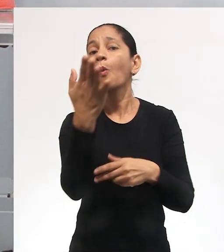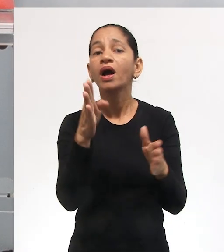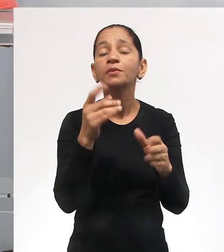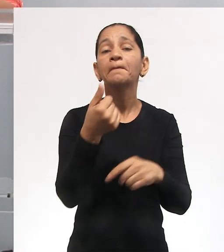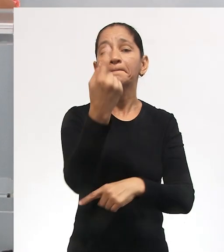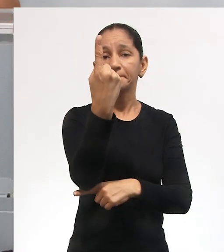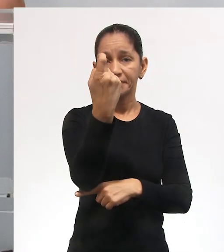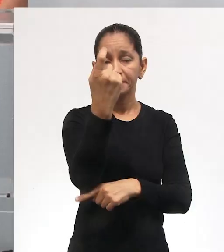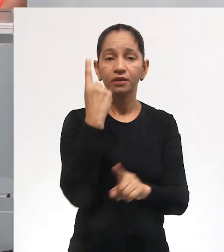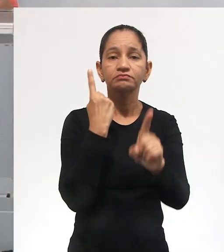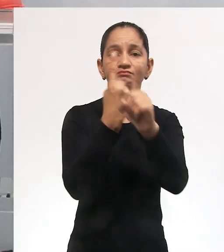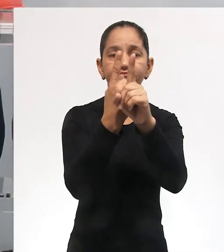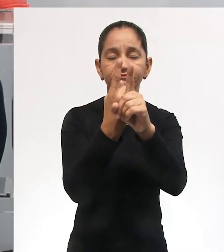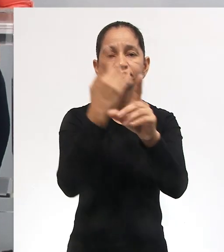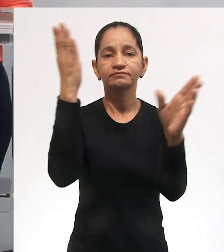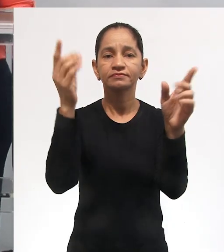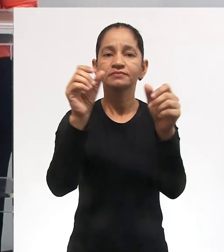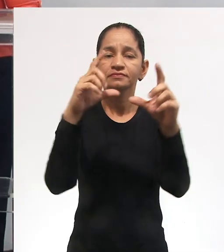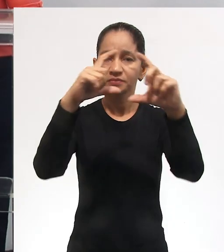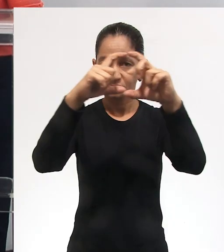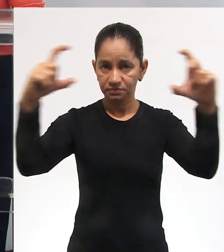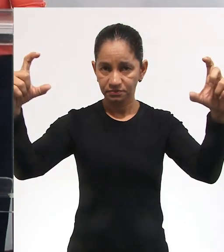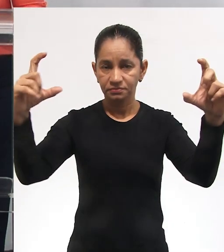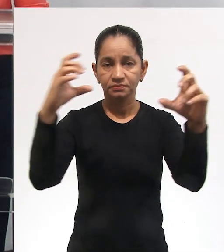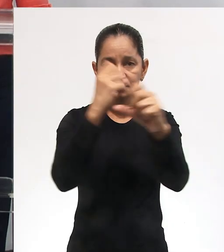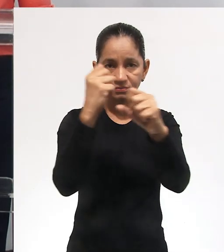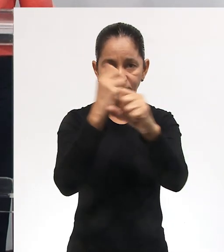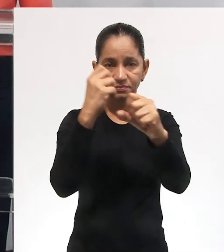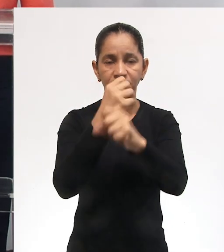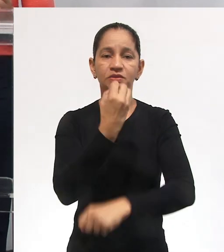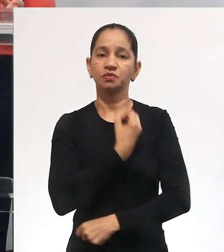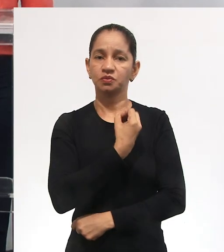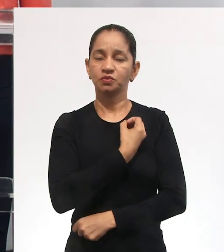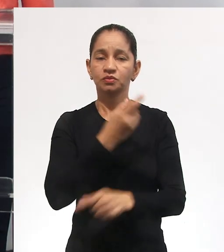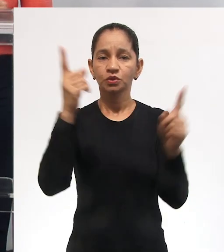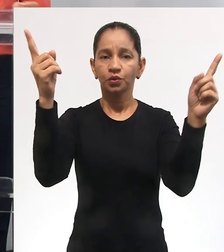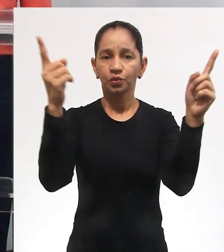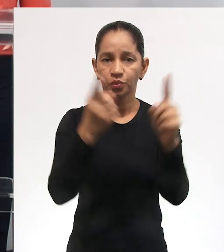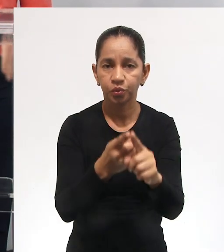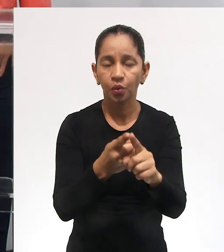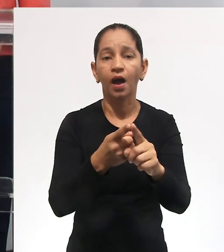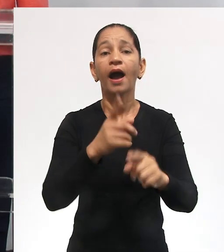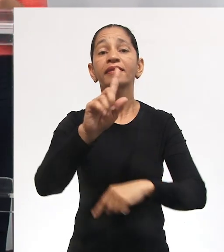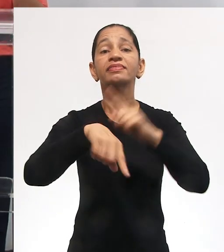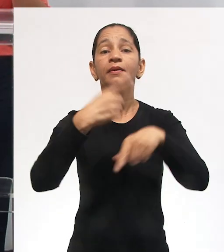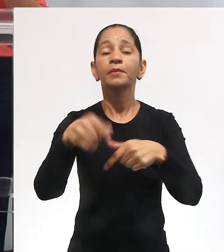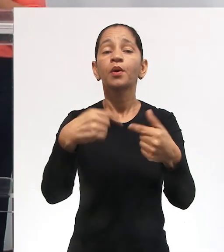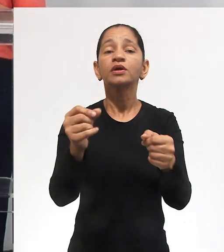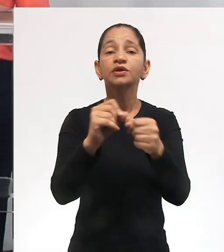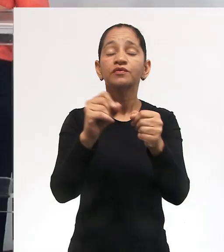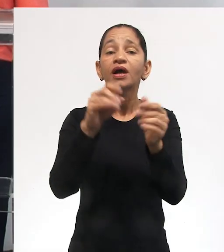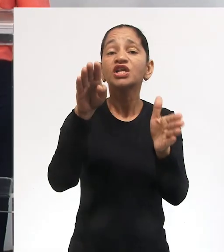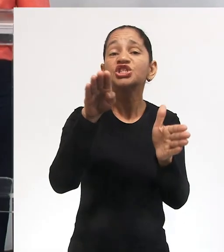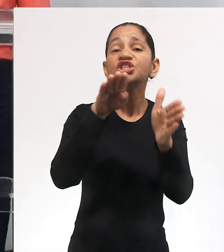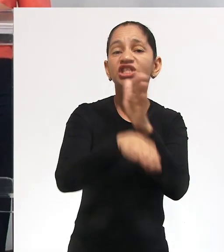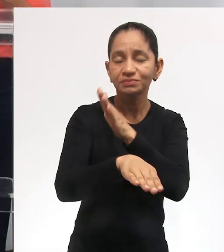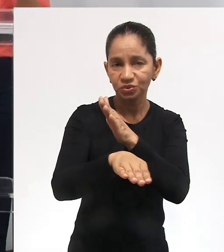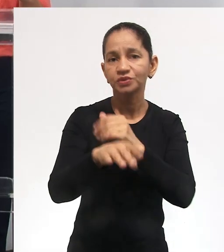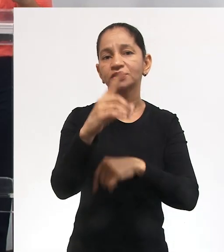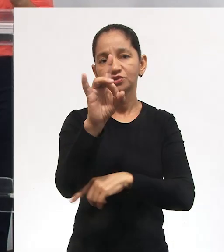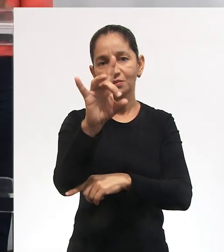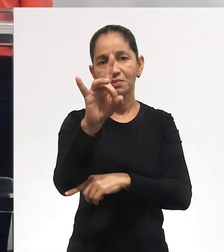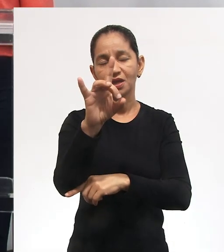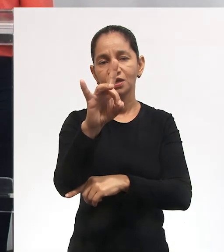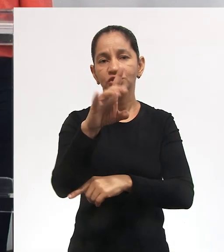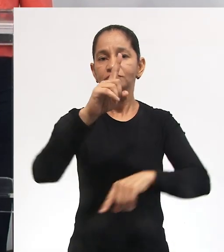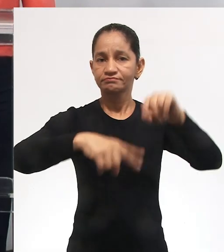né? Quanto é 15%, quanto é 30% daquele produto, quanto será, e aí depois eu diminuir. Mas